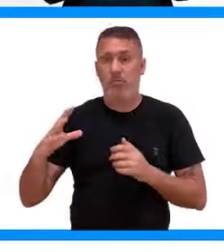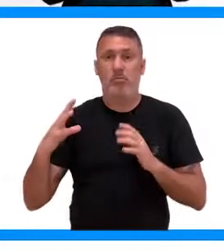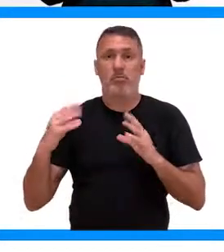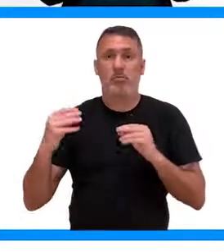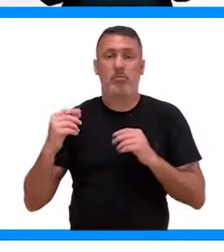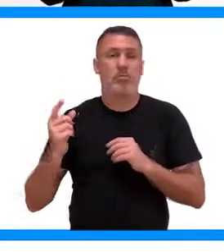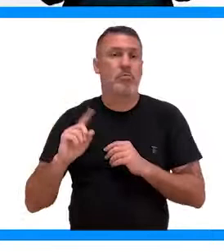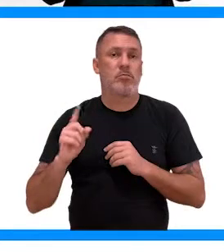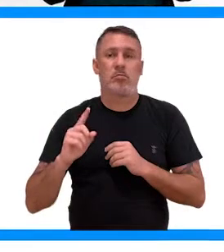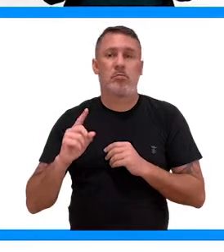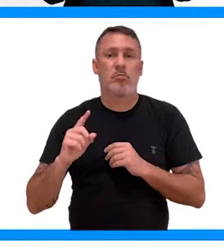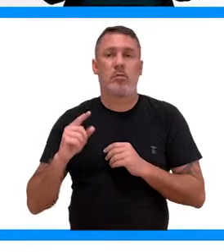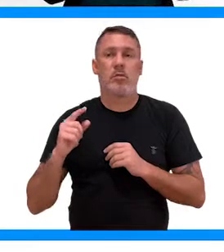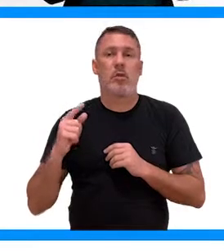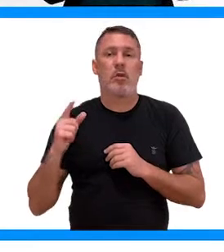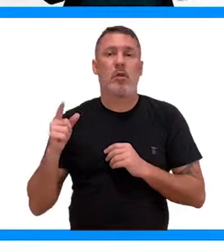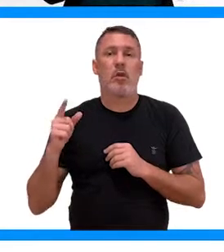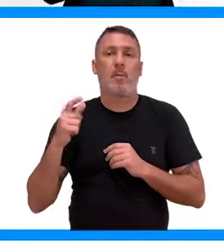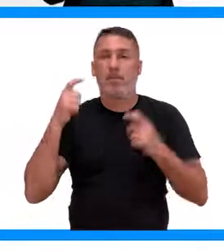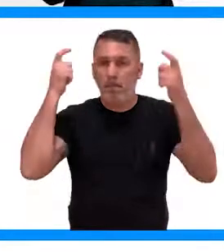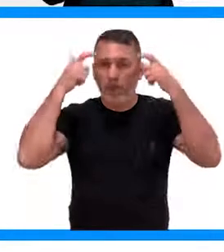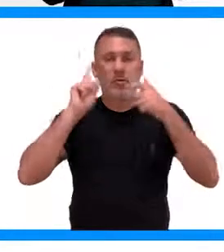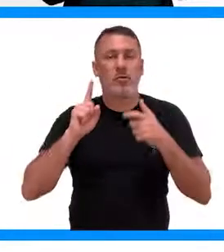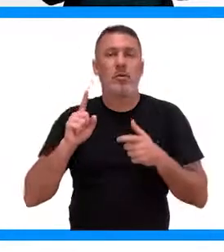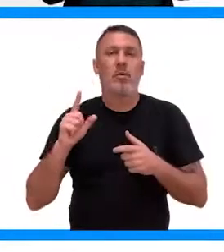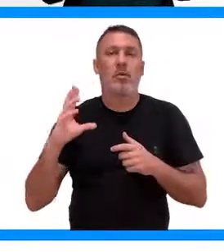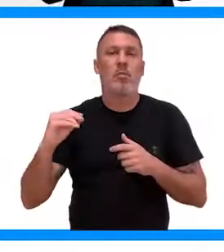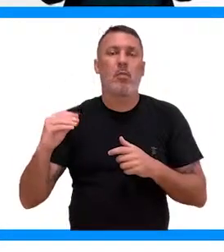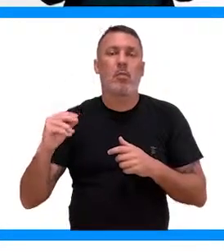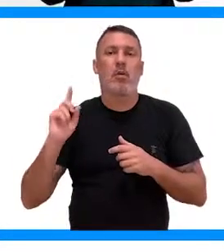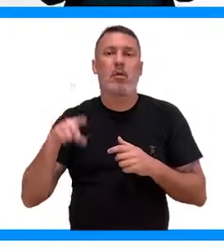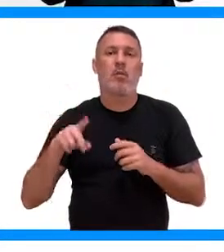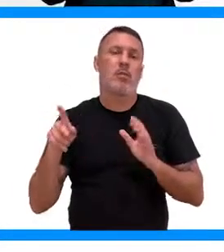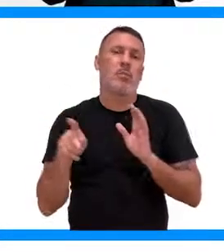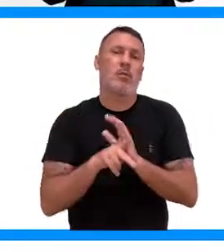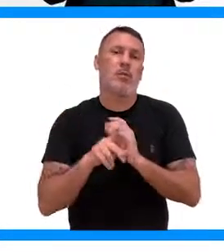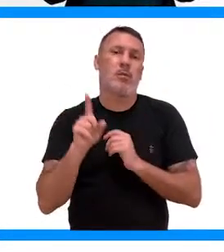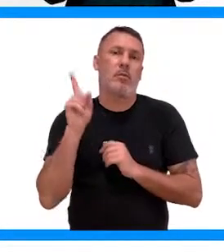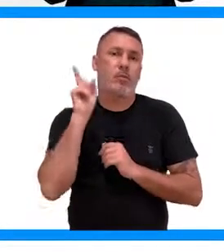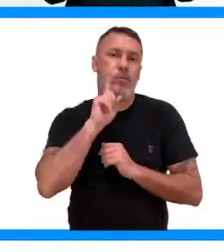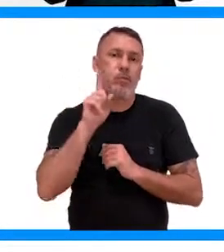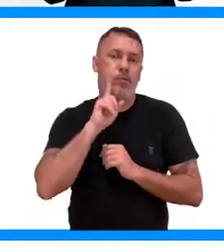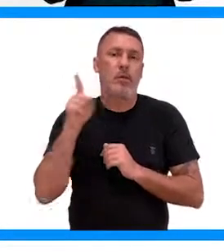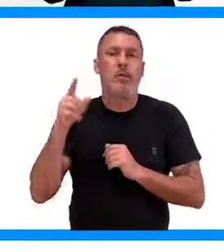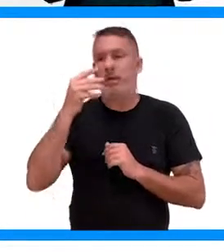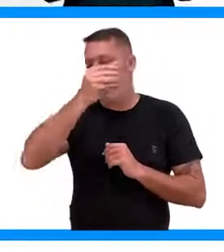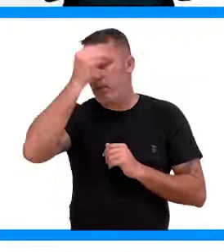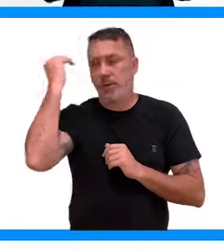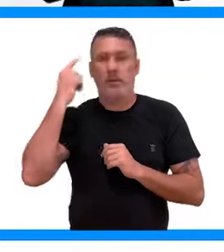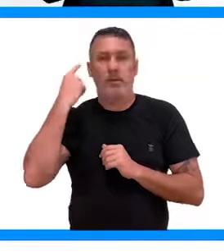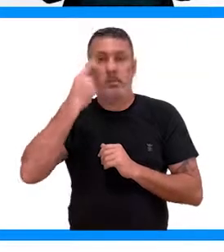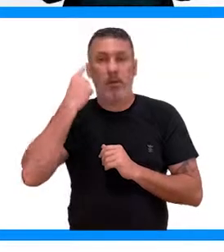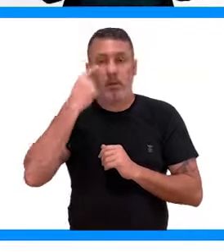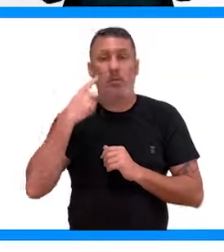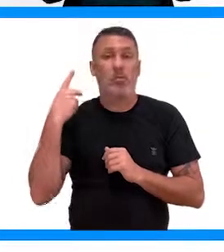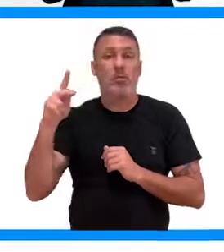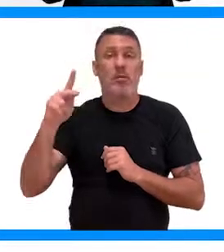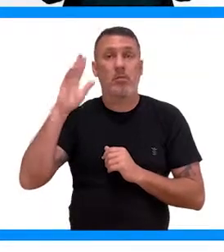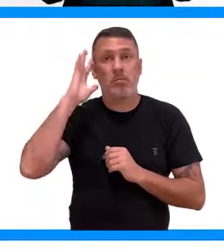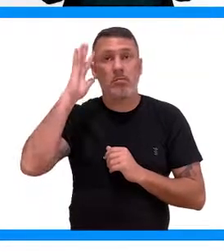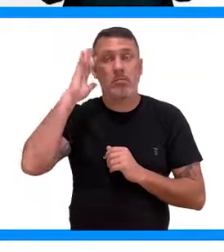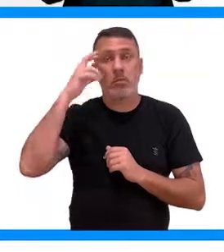não falam comigo, outro idioma eles aprenderam e esqueceram o espanhol. Pensam